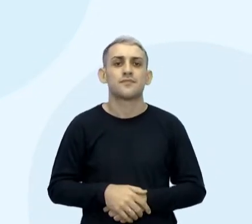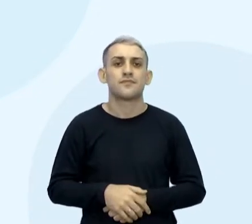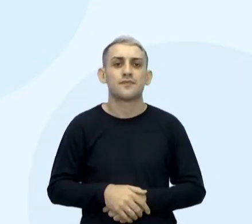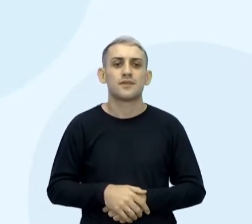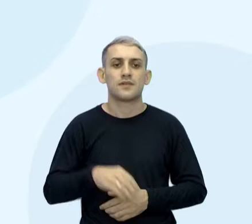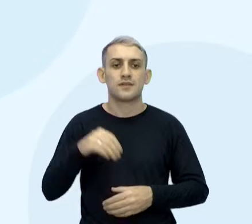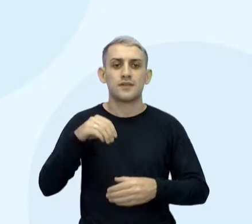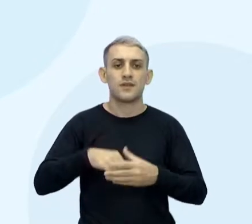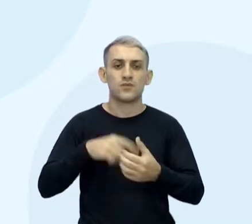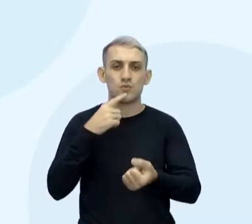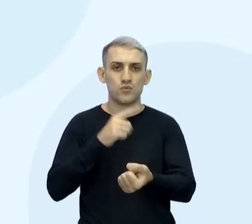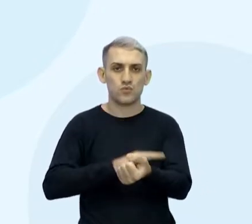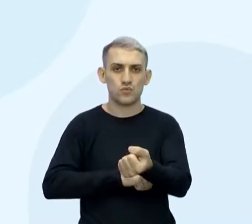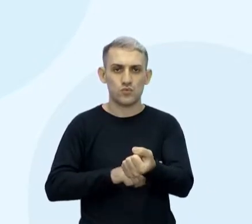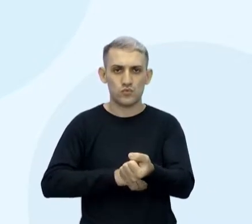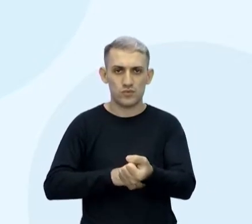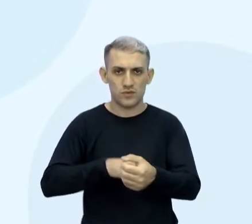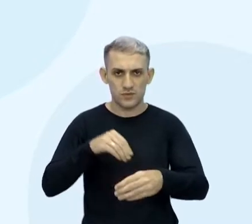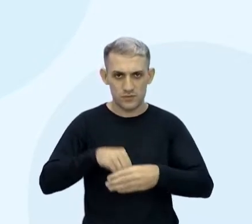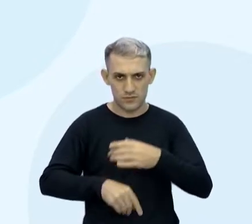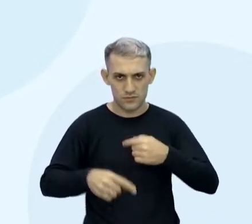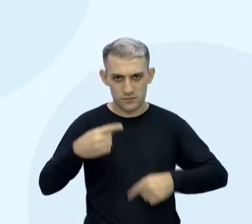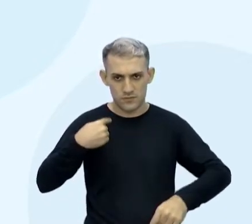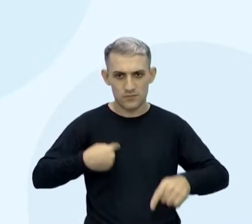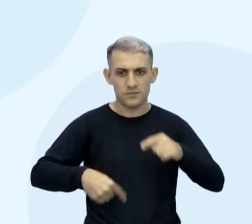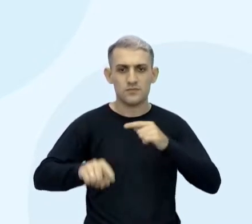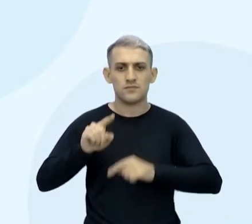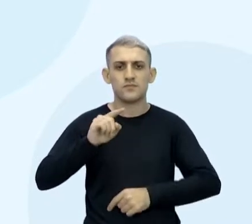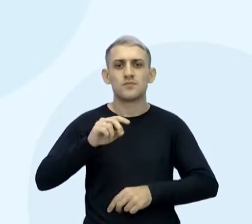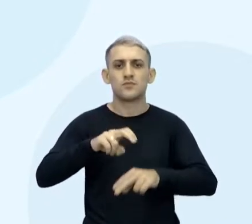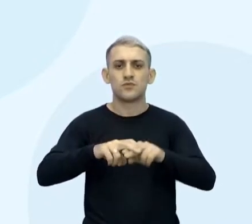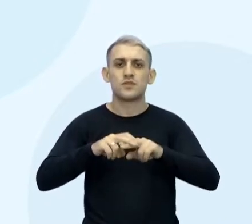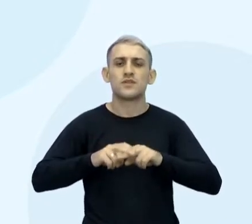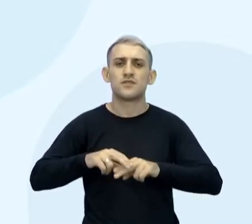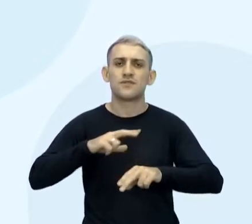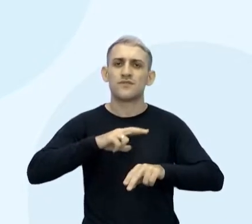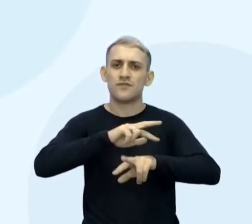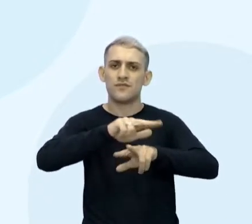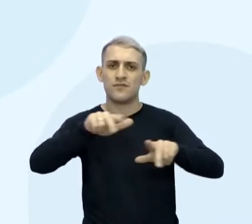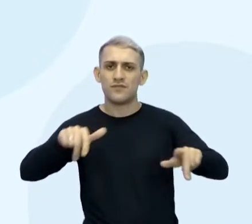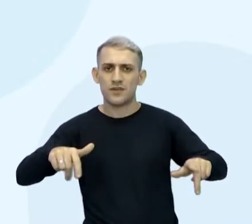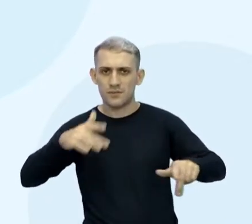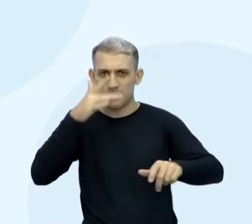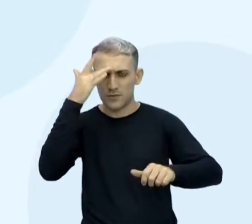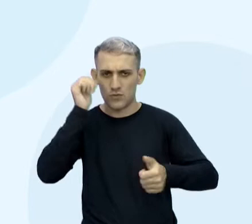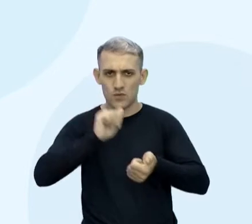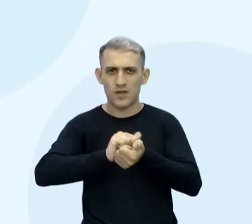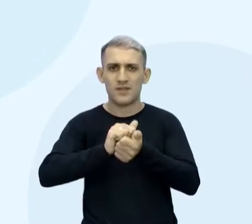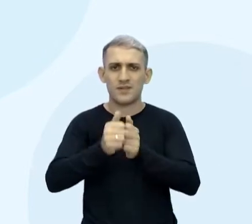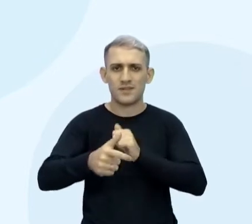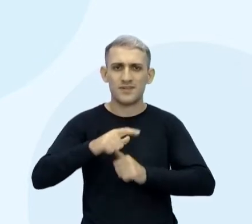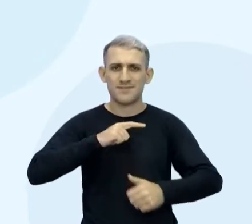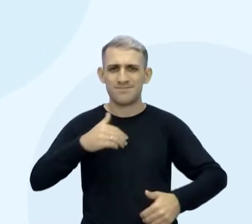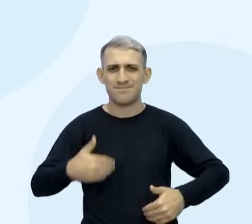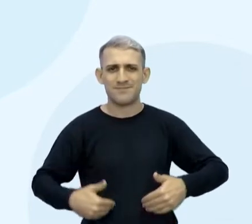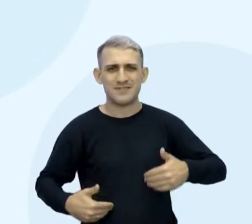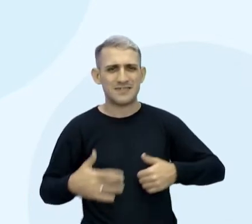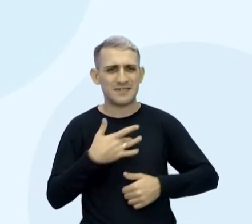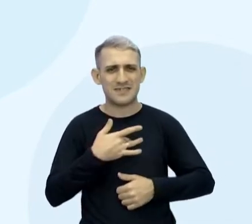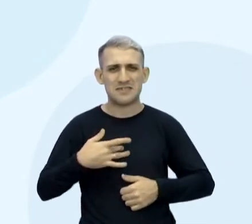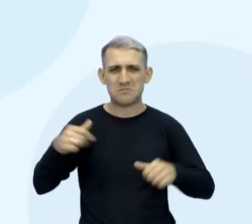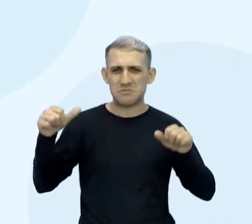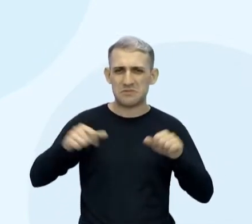sangue arterial do organismo. Por essa razão, muitos atletas apresentam mal-estar, dores de